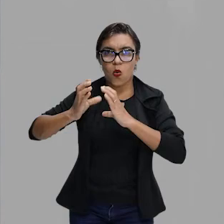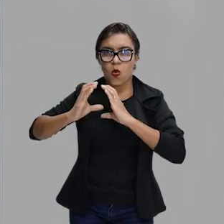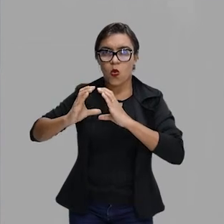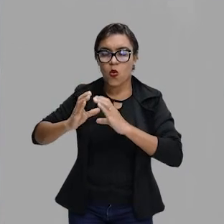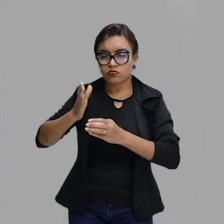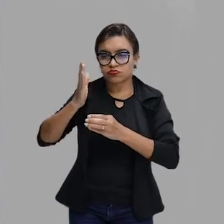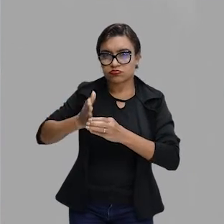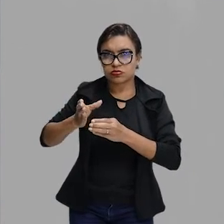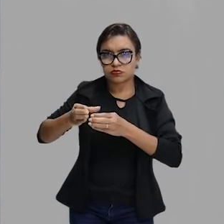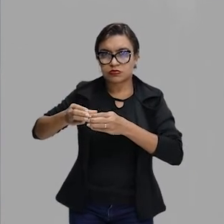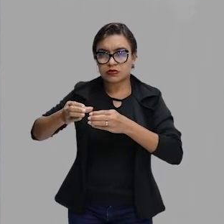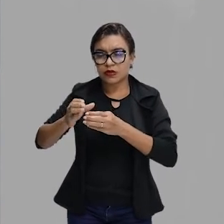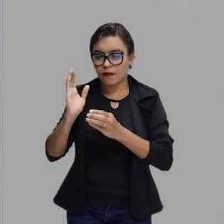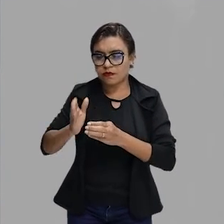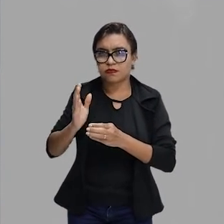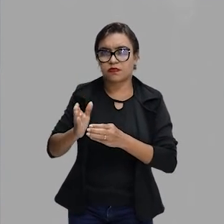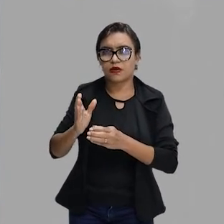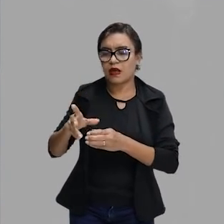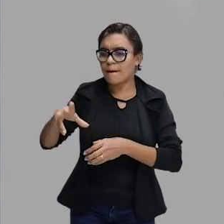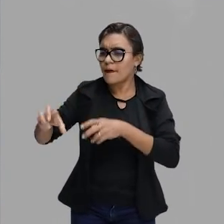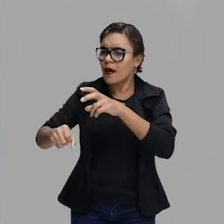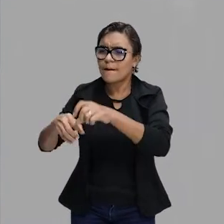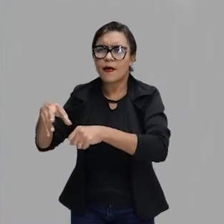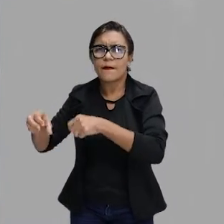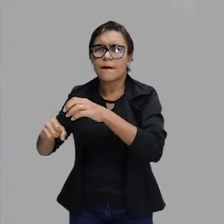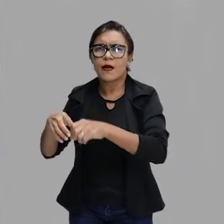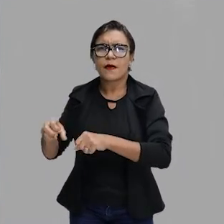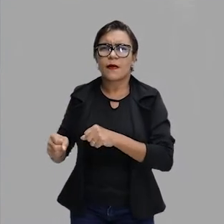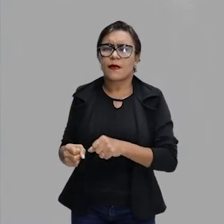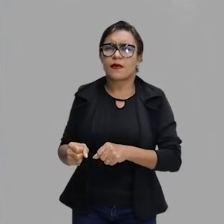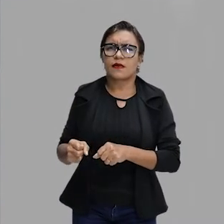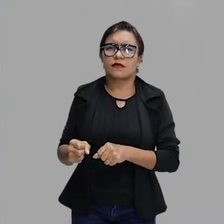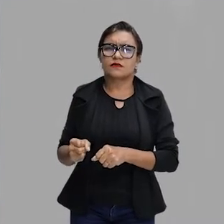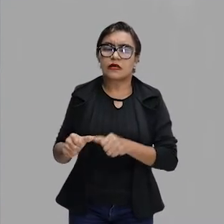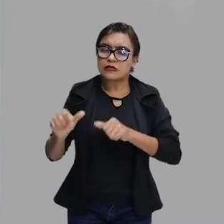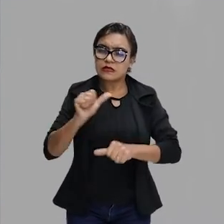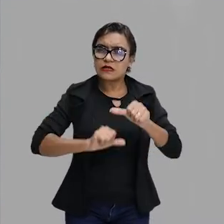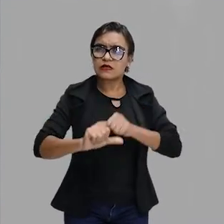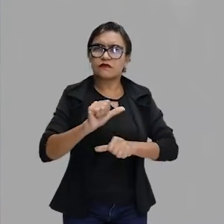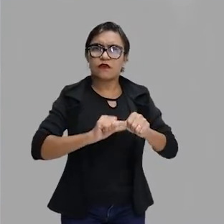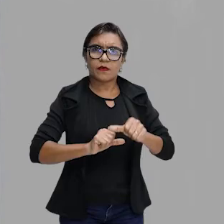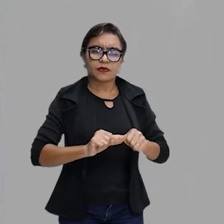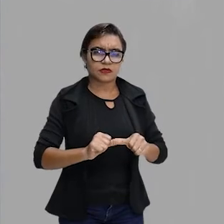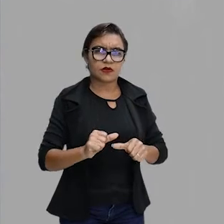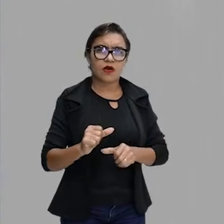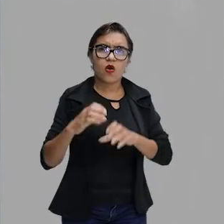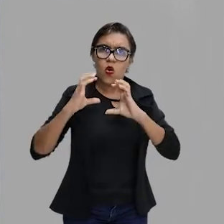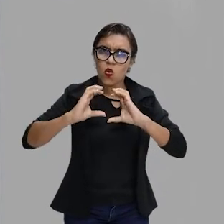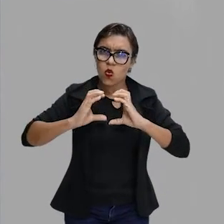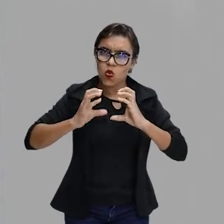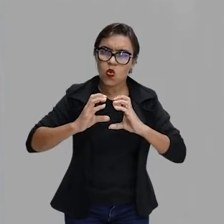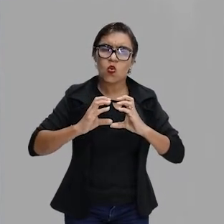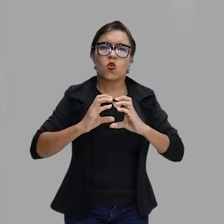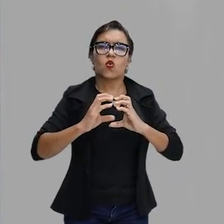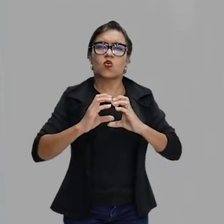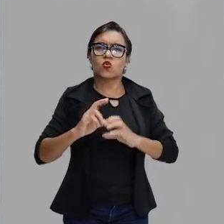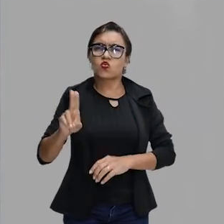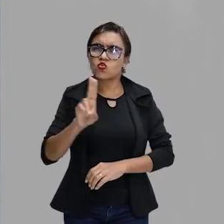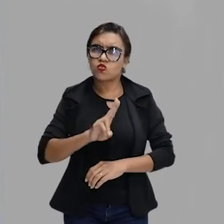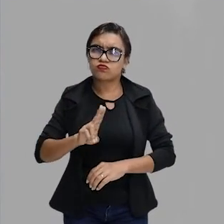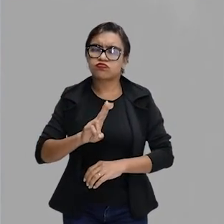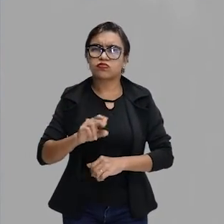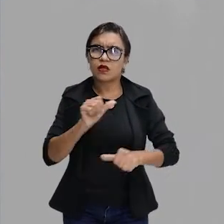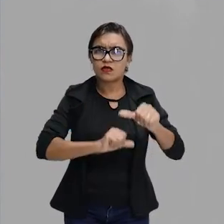no meio da mata, está lá o fruto no chão, elas catam aquele fruto e vão ali fazer a transformação dele, quebrar o coco e fazer óleos, fazer